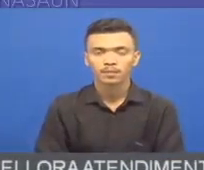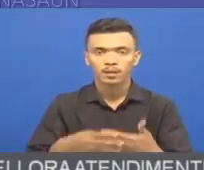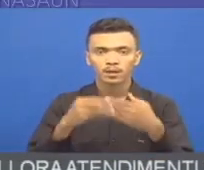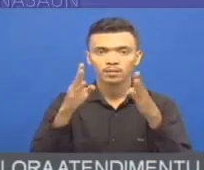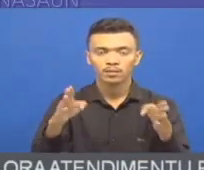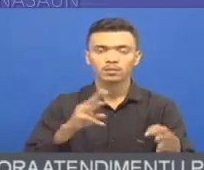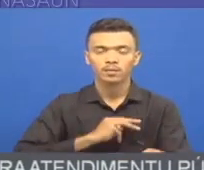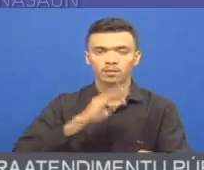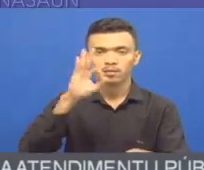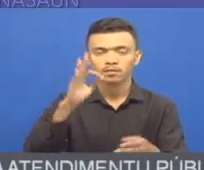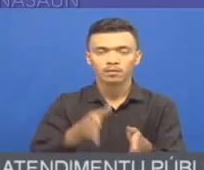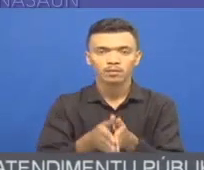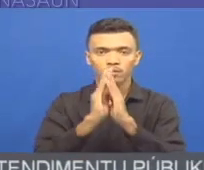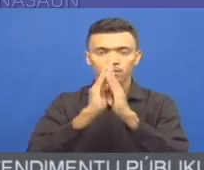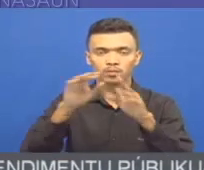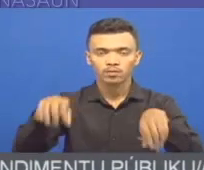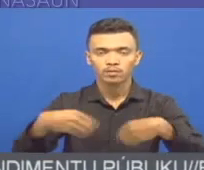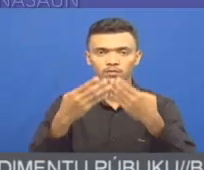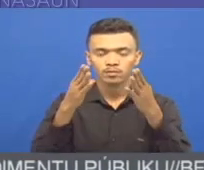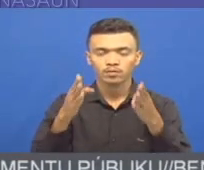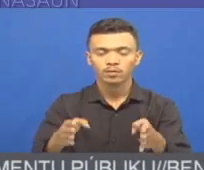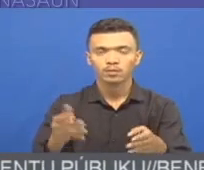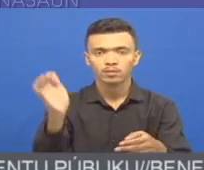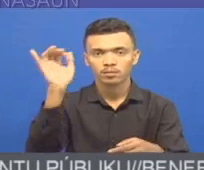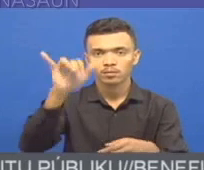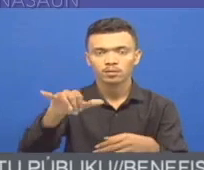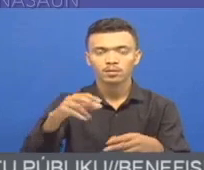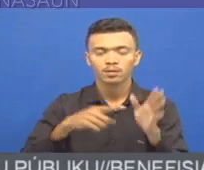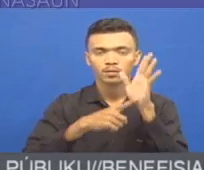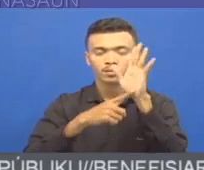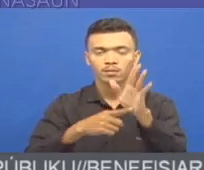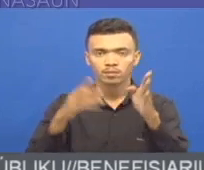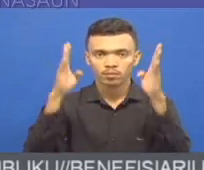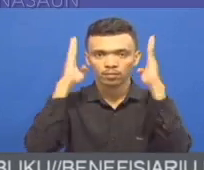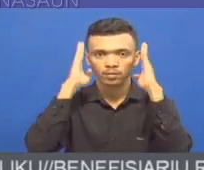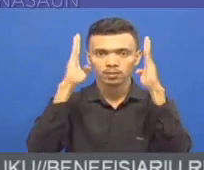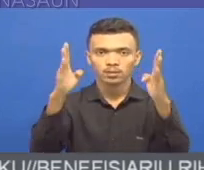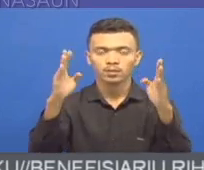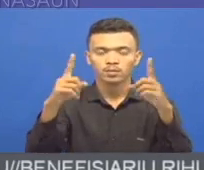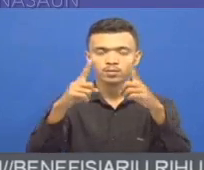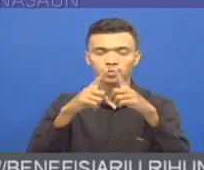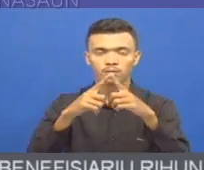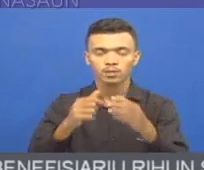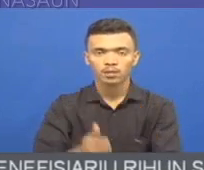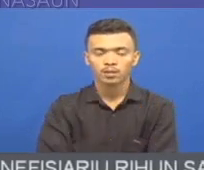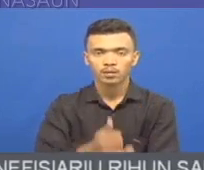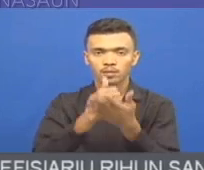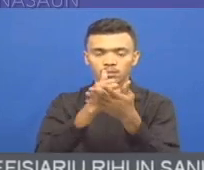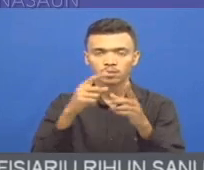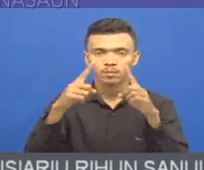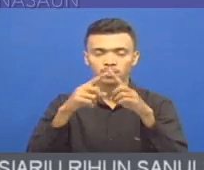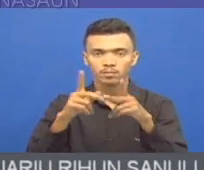Administrador Manu Fahi alerta bastante a administração pública Sira a tua tudo seriedade ou melhora atendimento